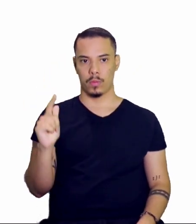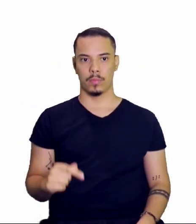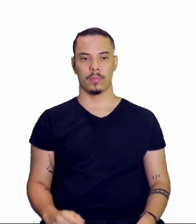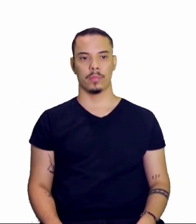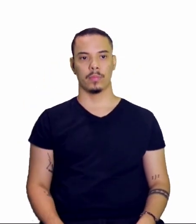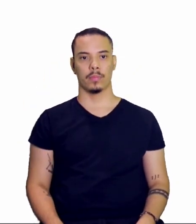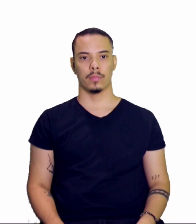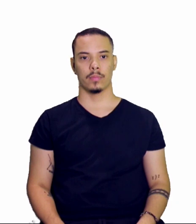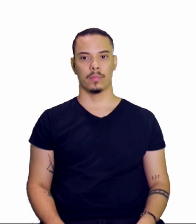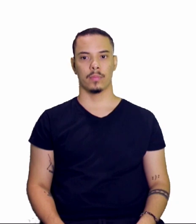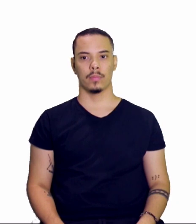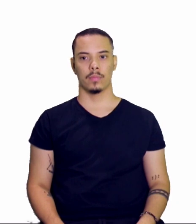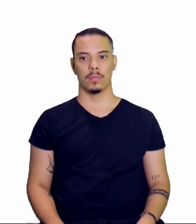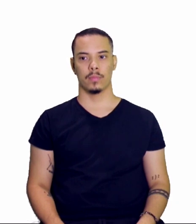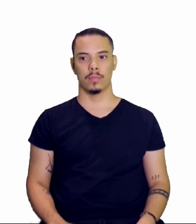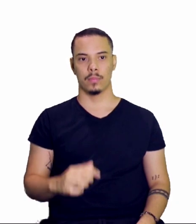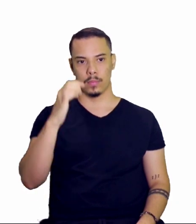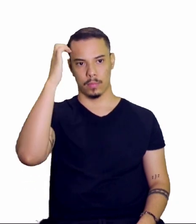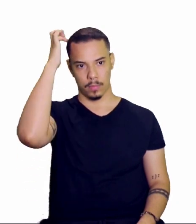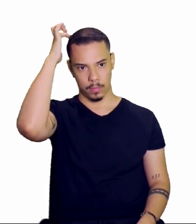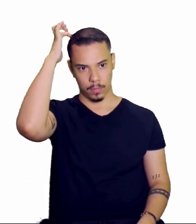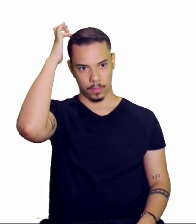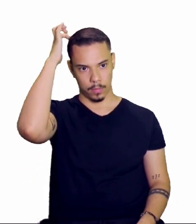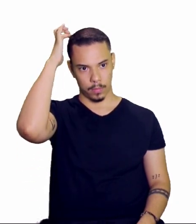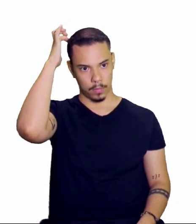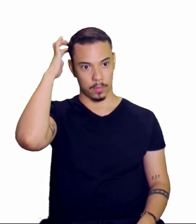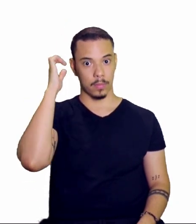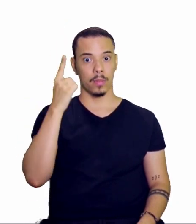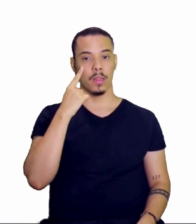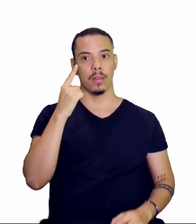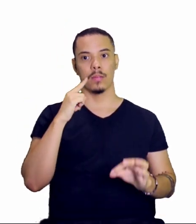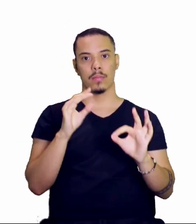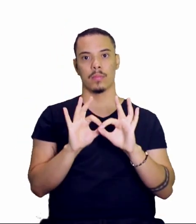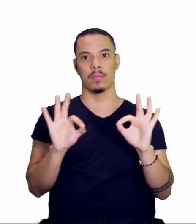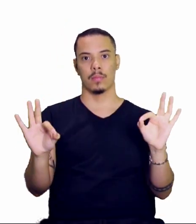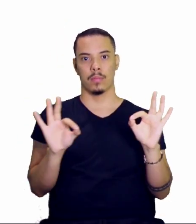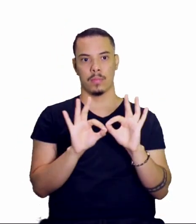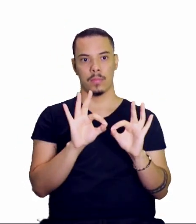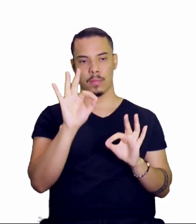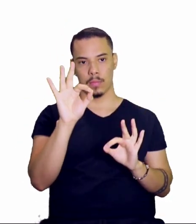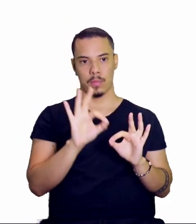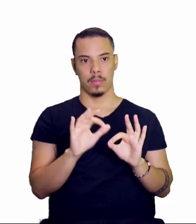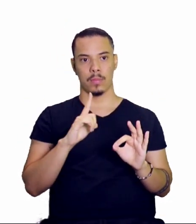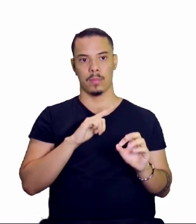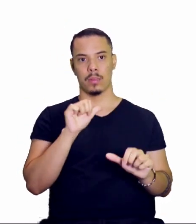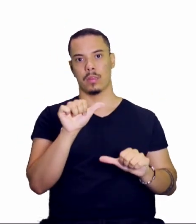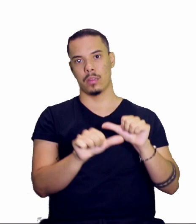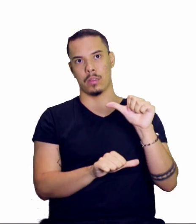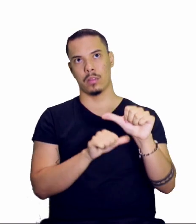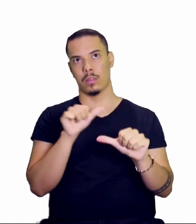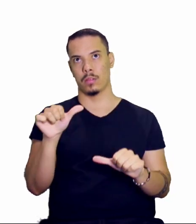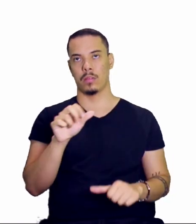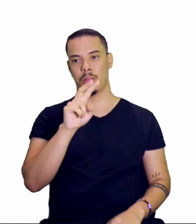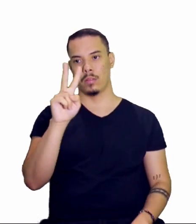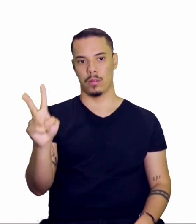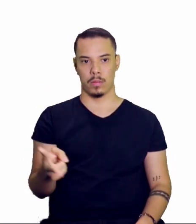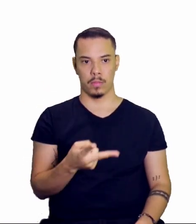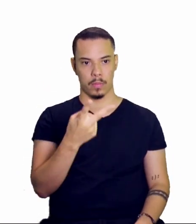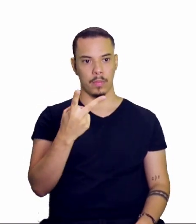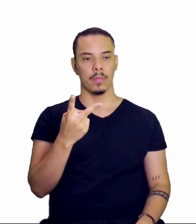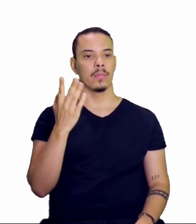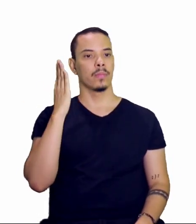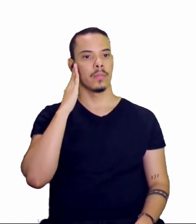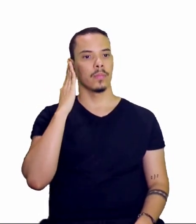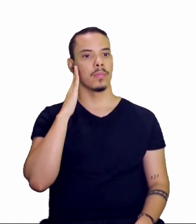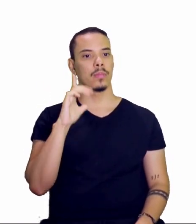tá ali o nosso carrinho ali, certo? Vamos colocar uma linha para separar. Eu quero transformar 2.300 milímetros em metros